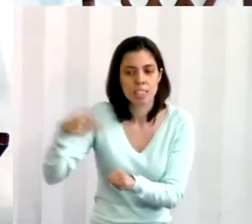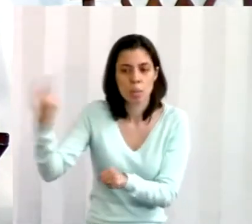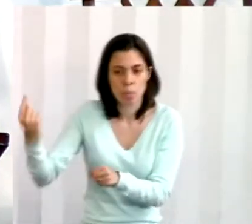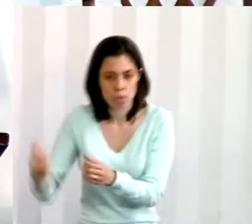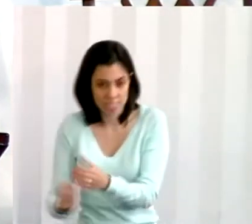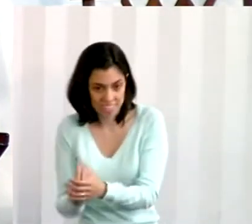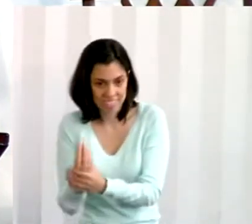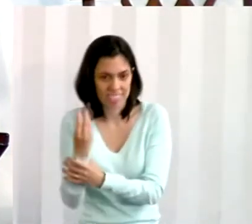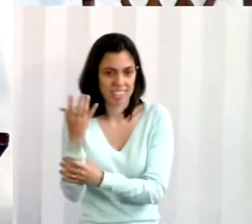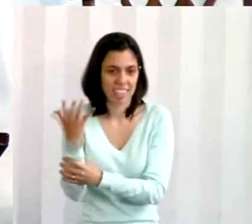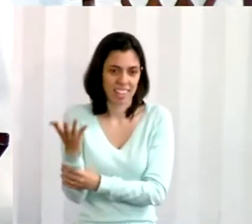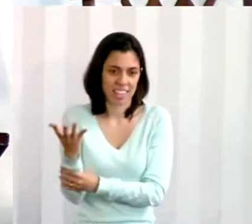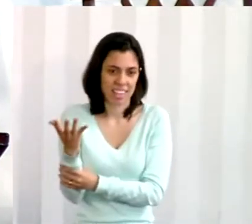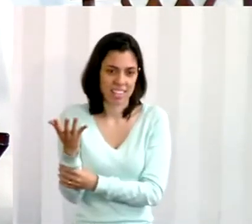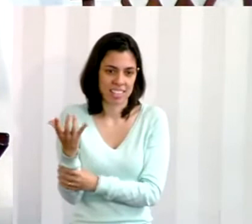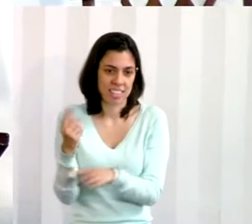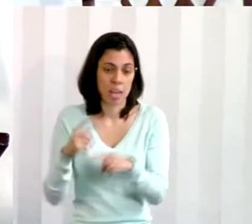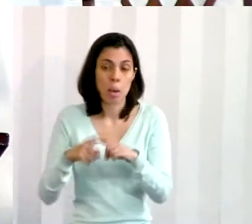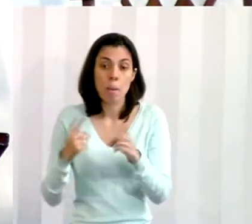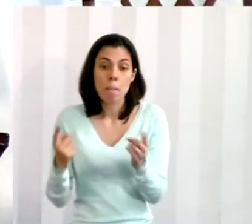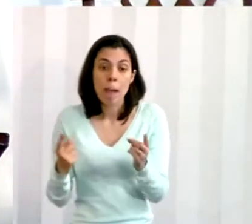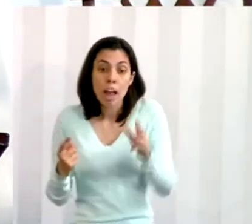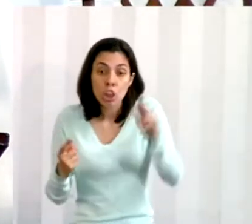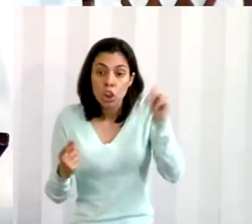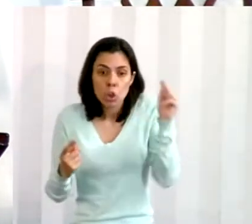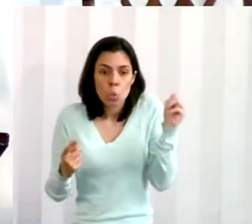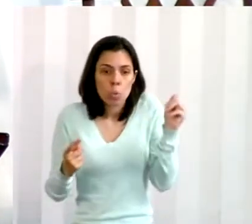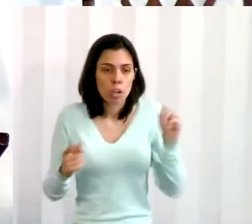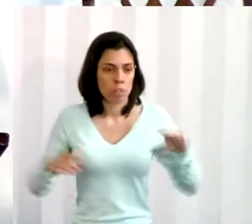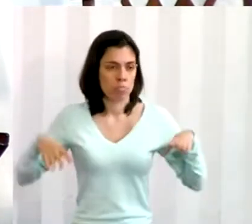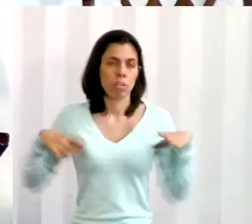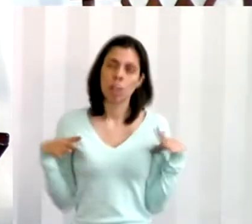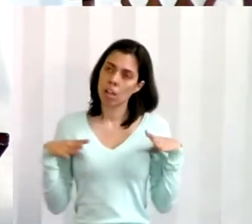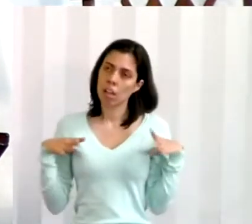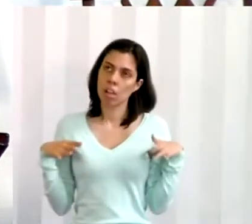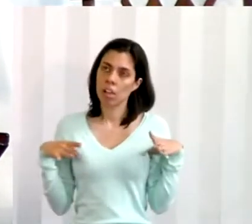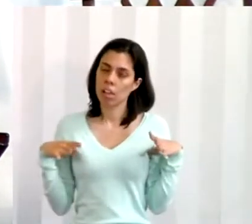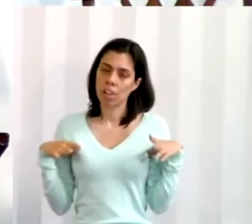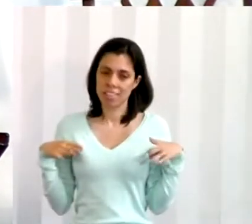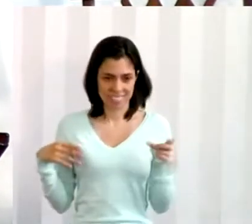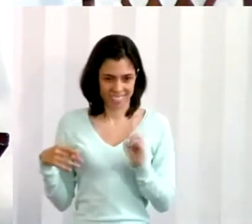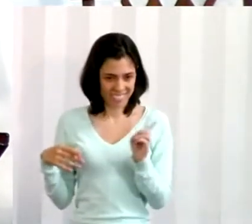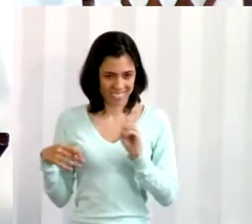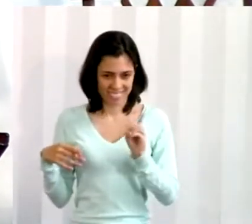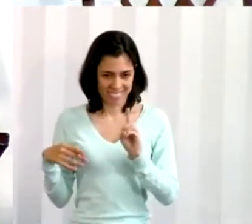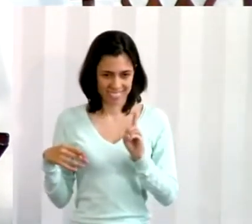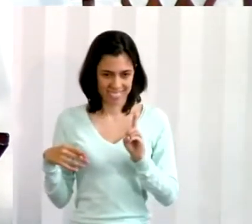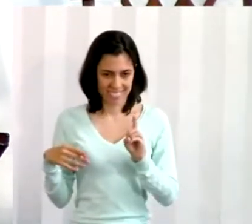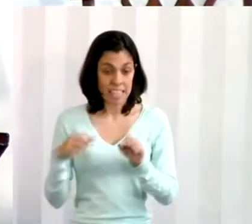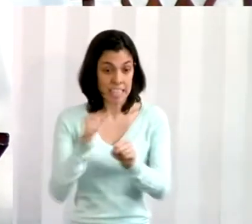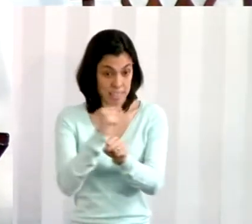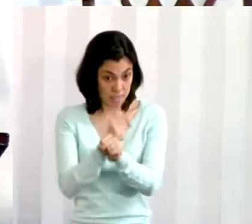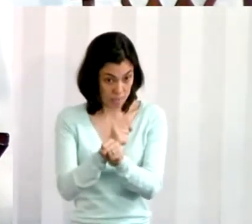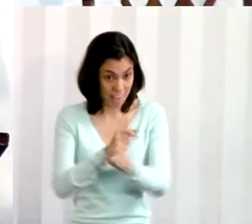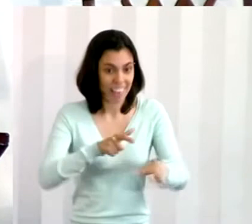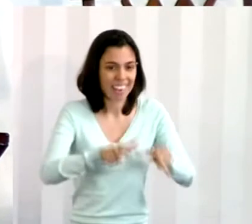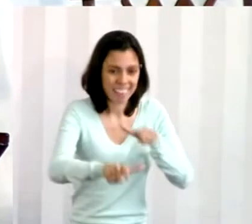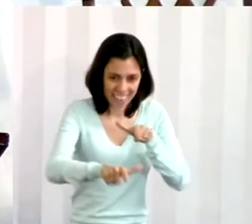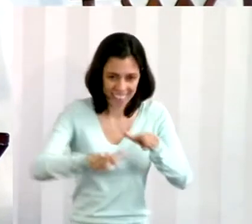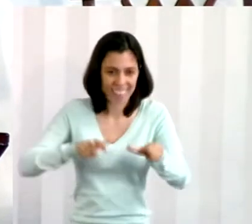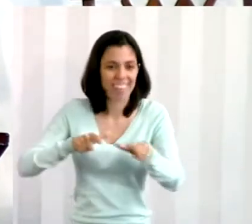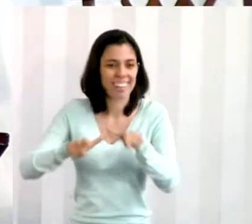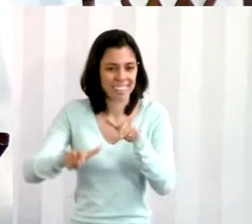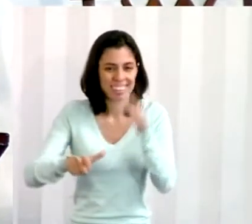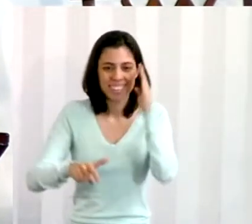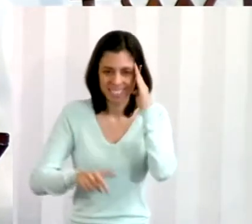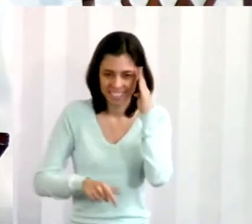2, ele disse: felizes são os que sabem que o Senhor voltará. Mais felizes